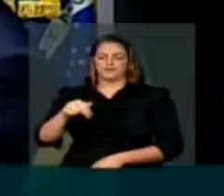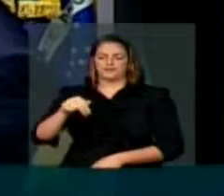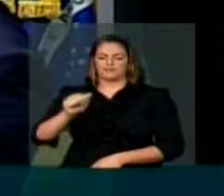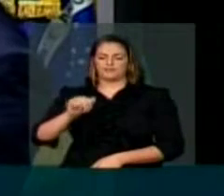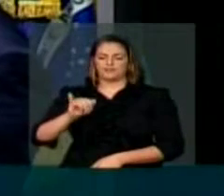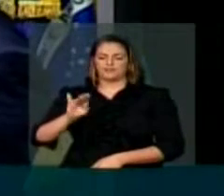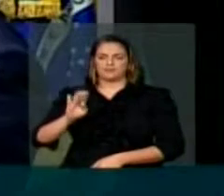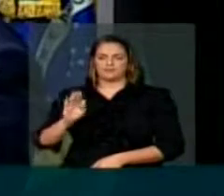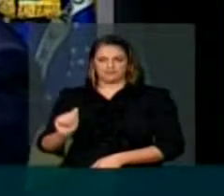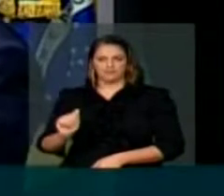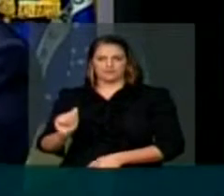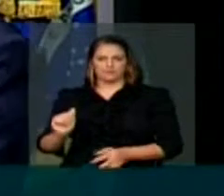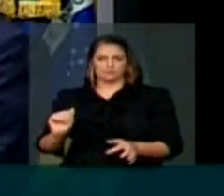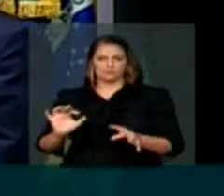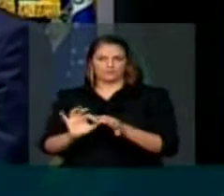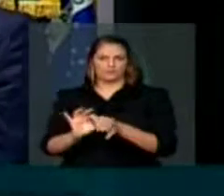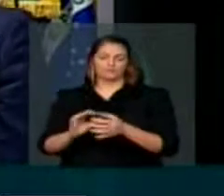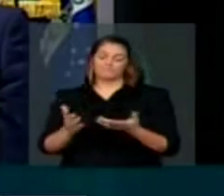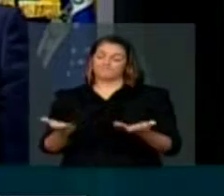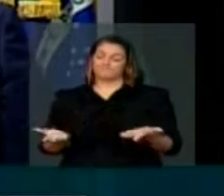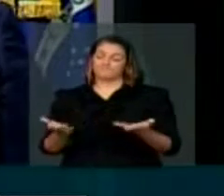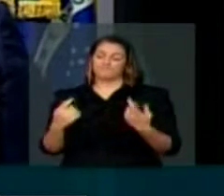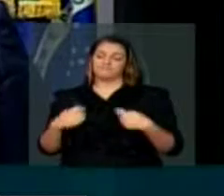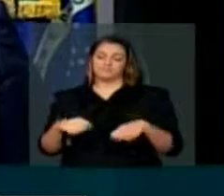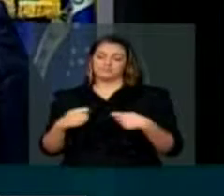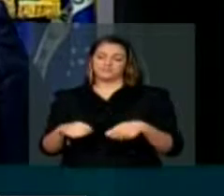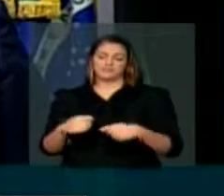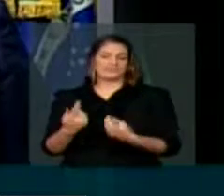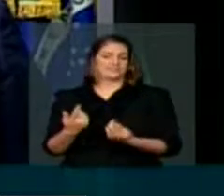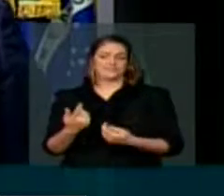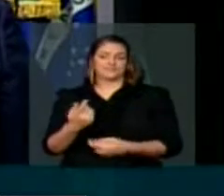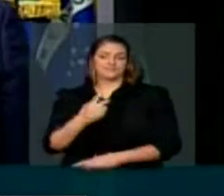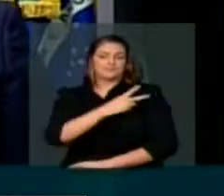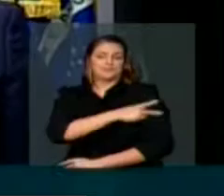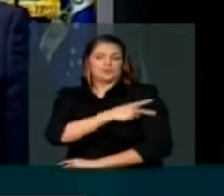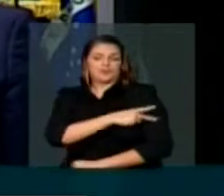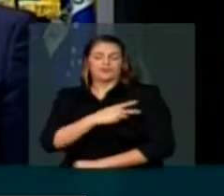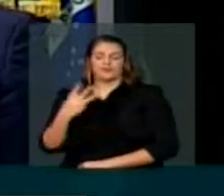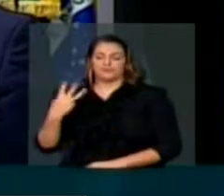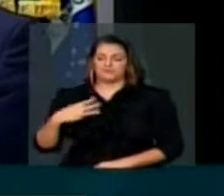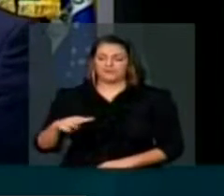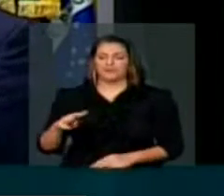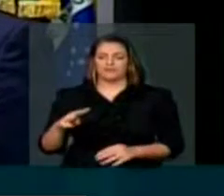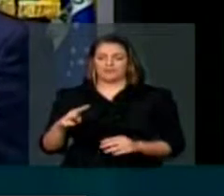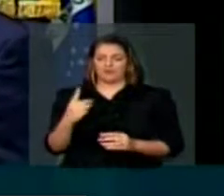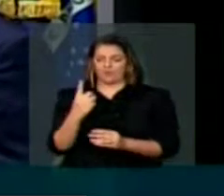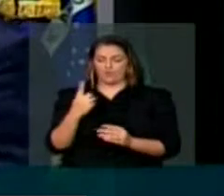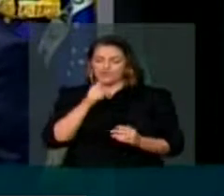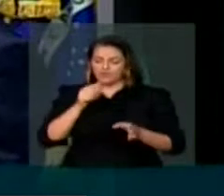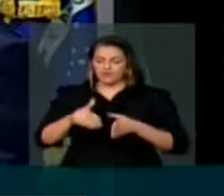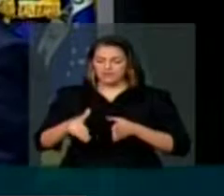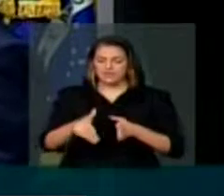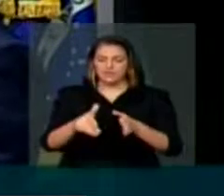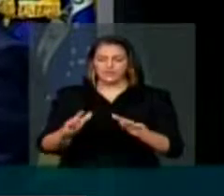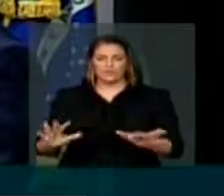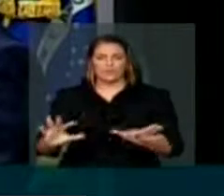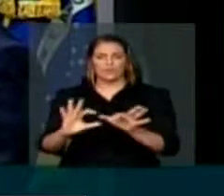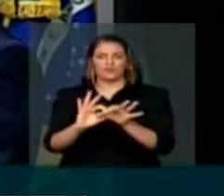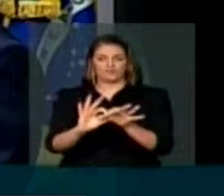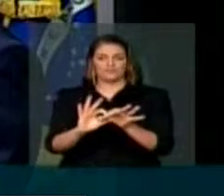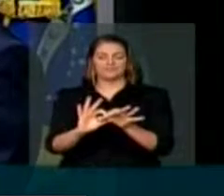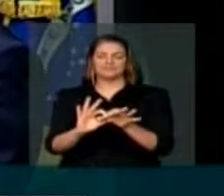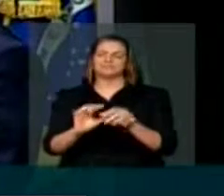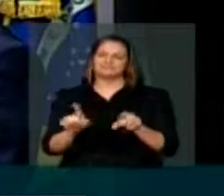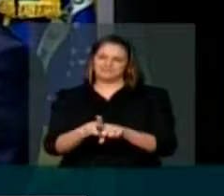todo o trabalho desenvolvido por esses meios de comunicação. A gente pode observar que a mesa está